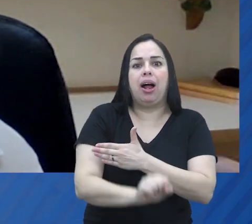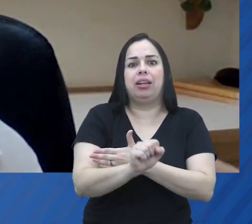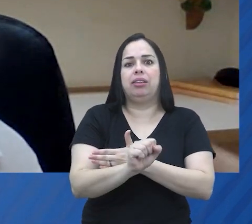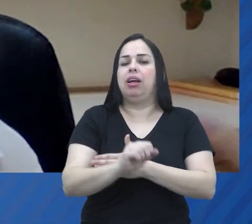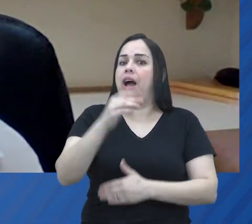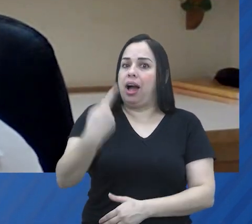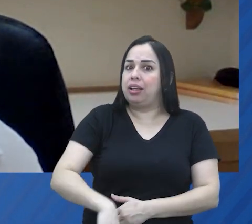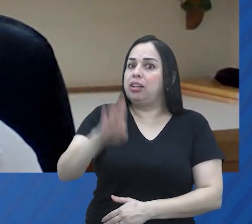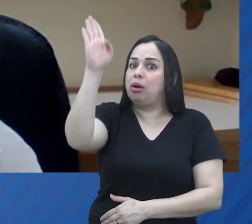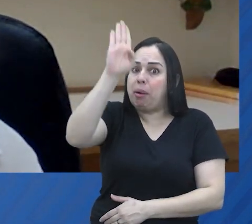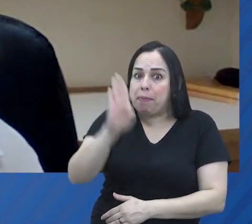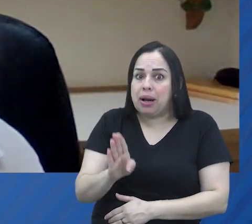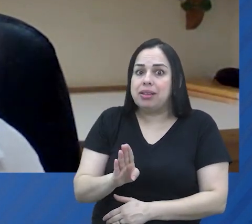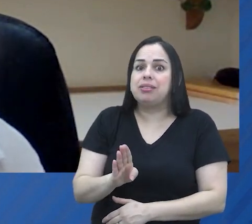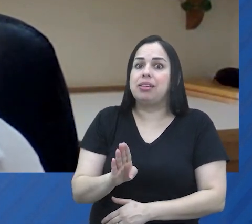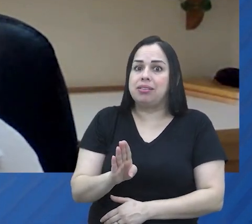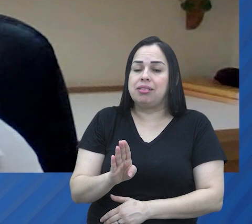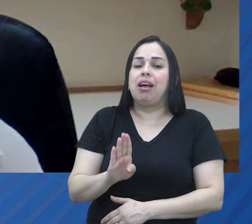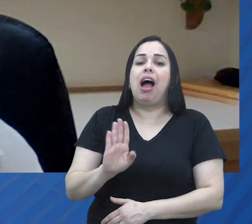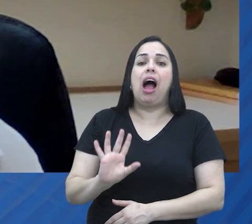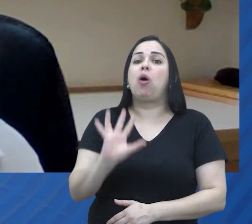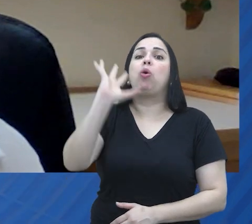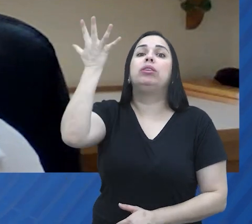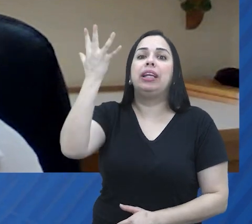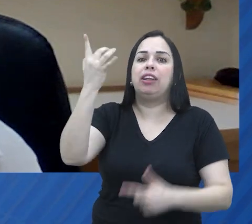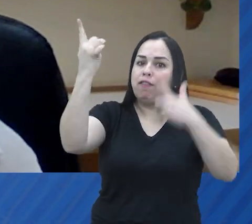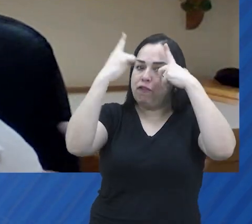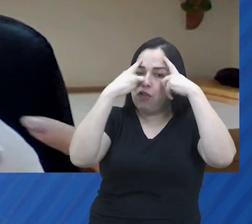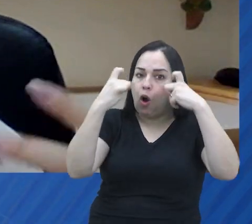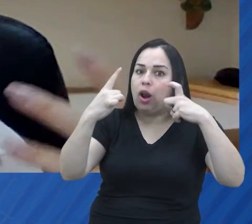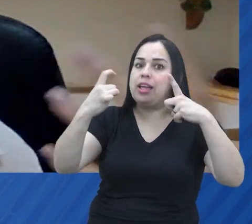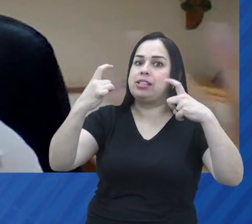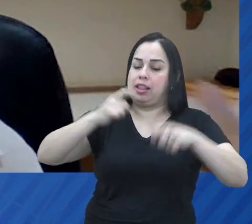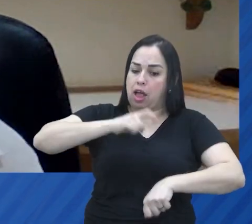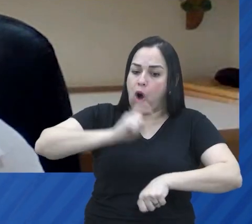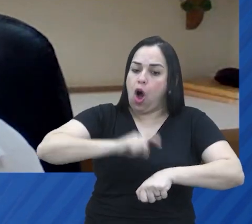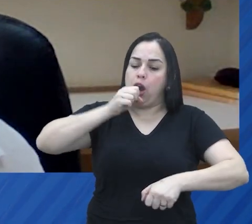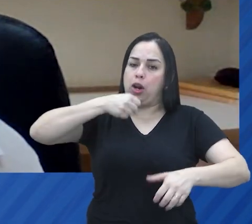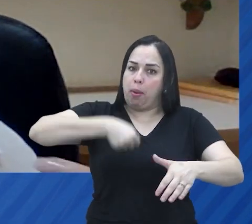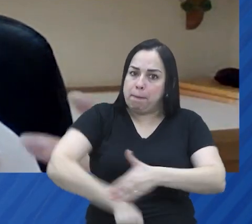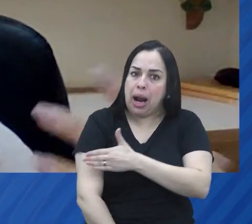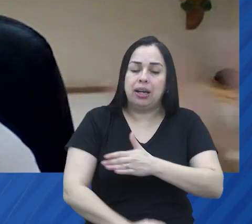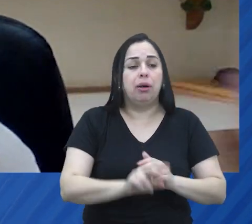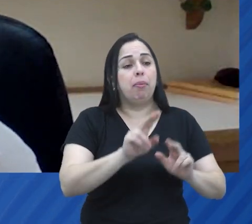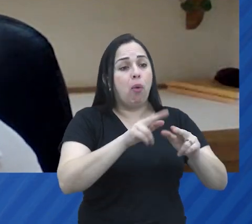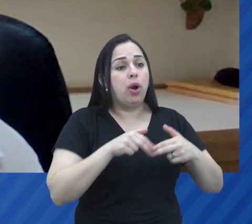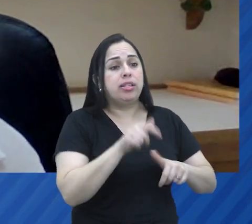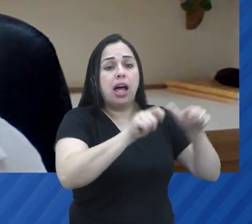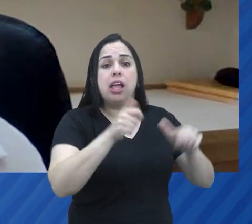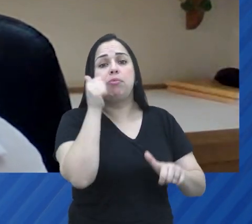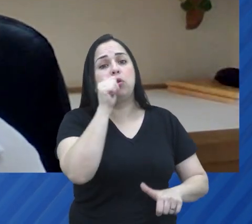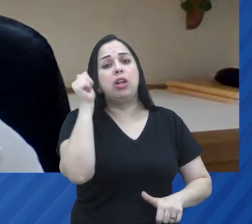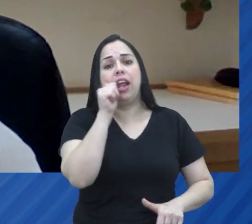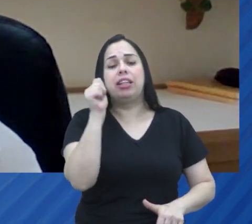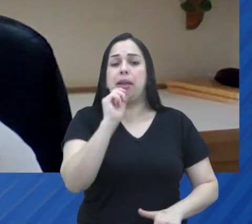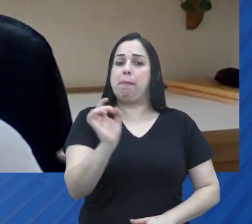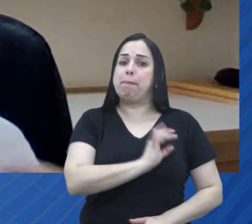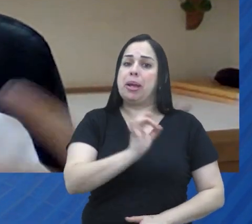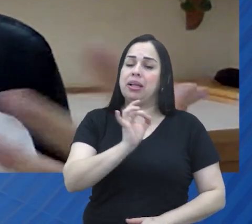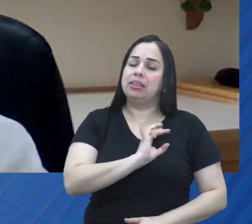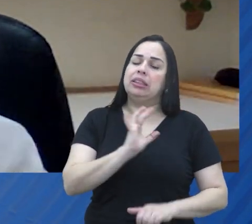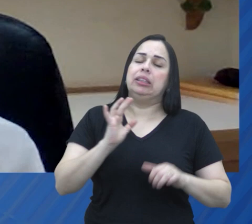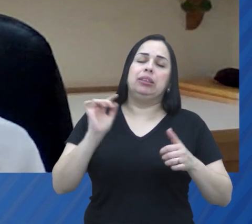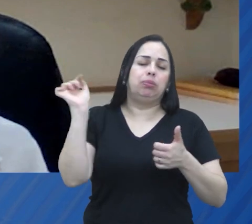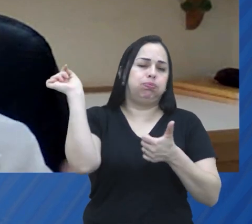é campeão nas violências obstétricas, então tem todo o medo de passar por essa violência também.